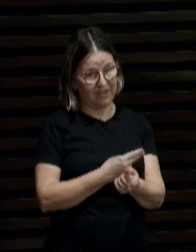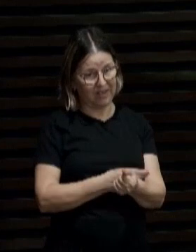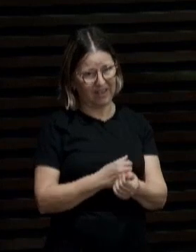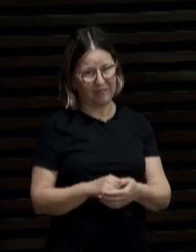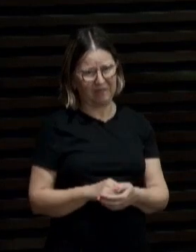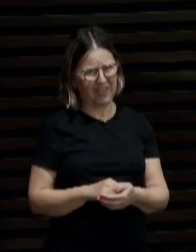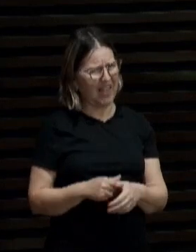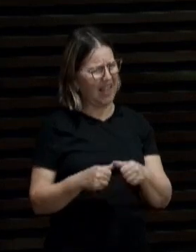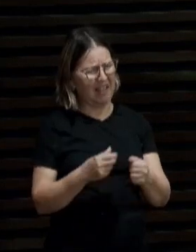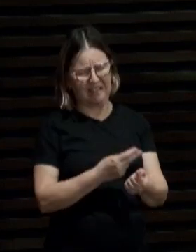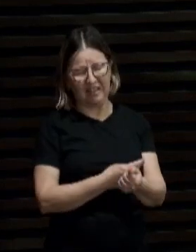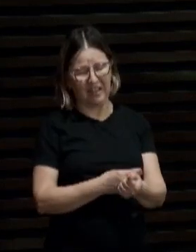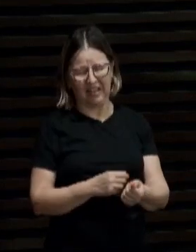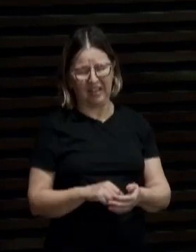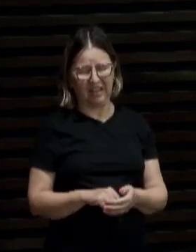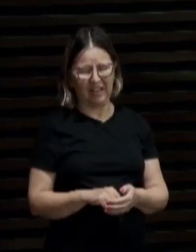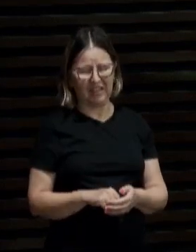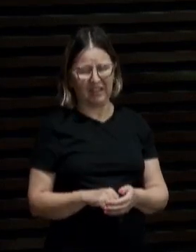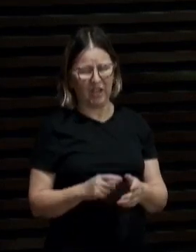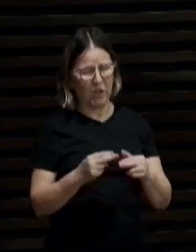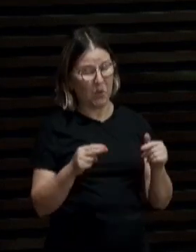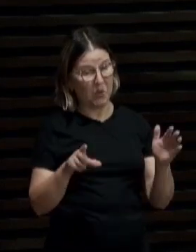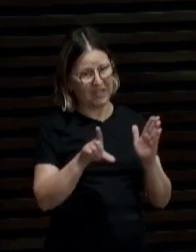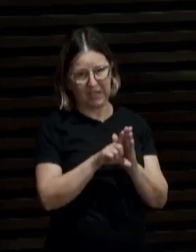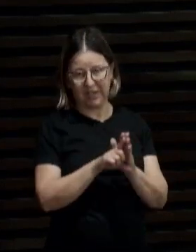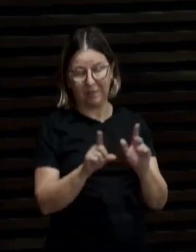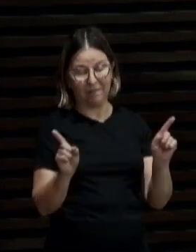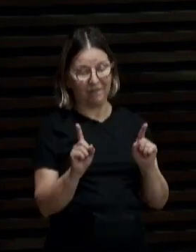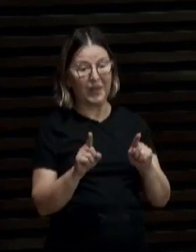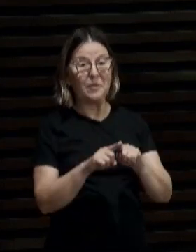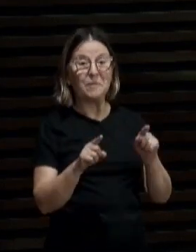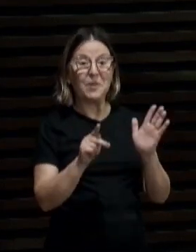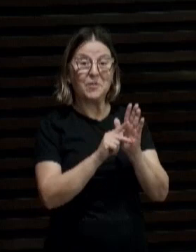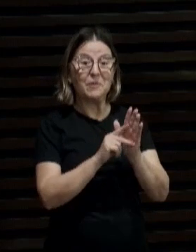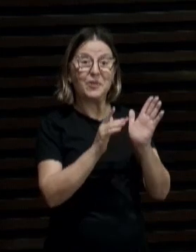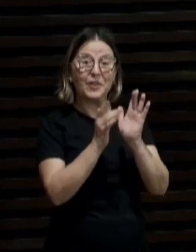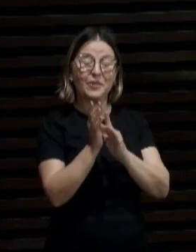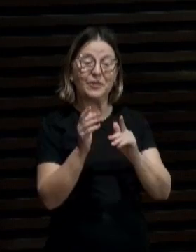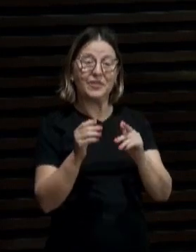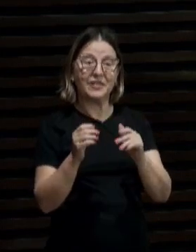Isso é legalismo, né? Ativismo, né? Mas o próprio Jesus ele deixa claro, ele fala assim,